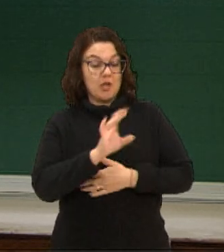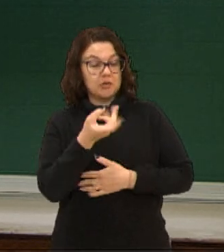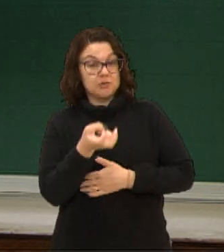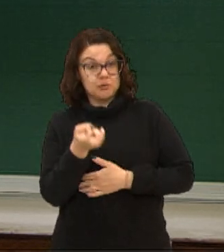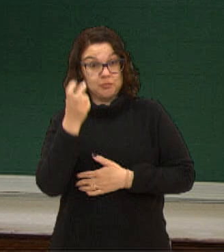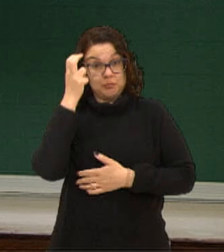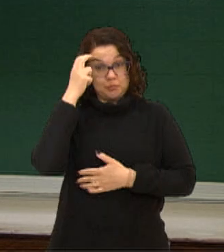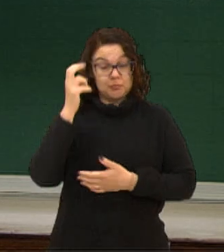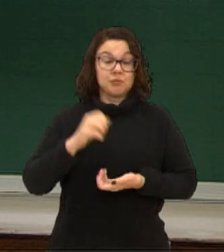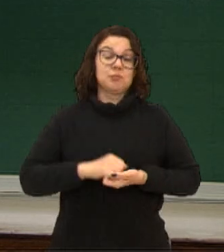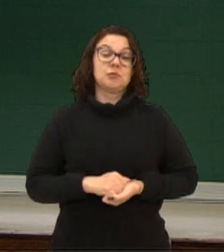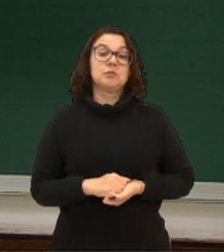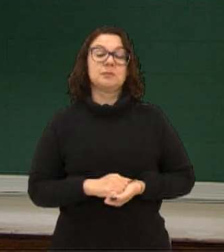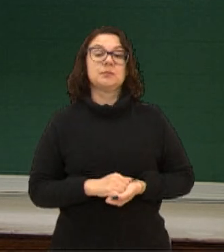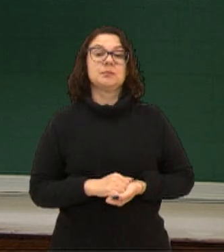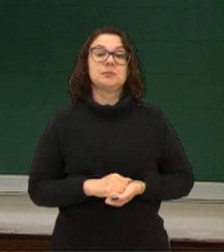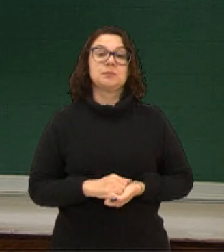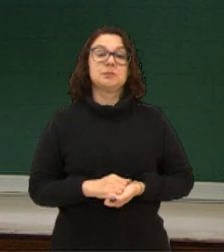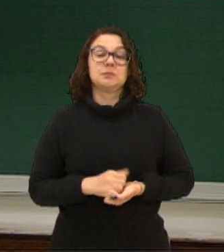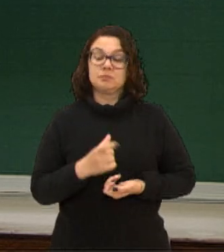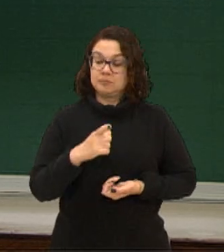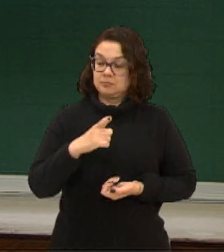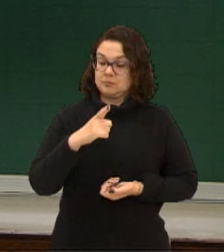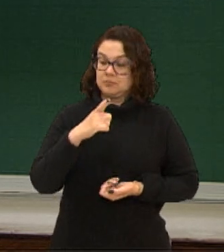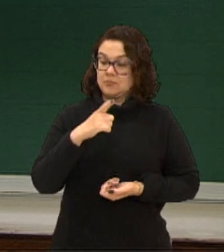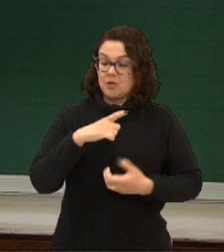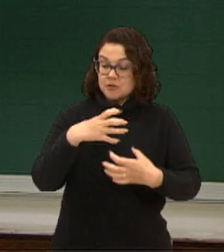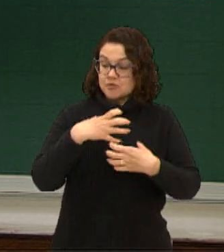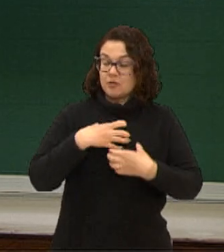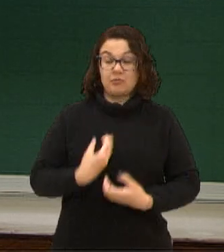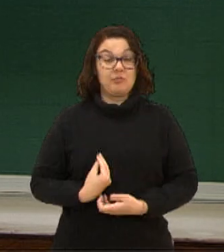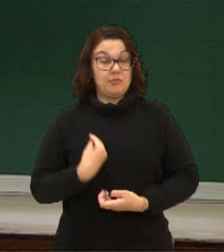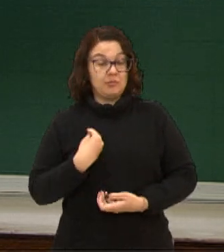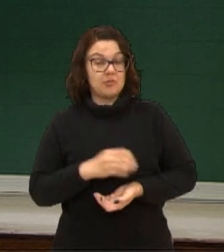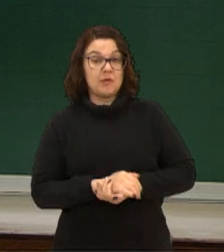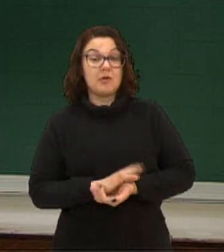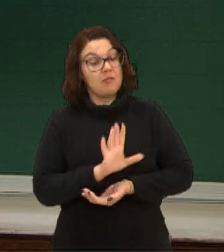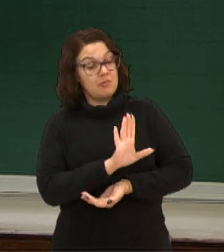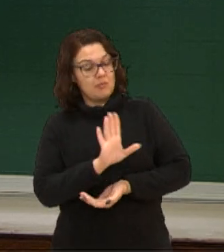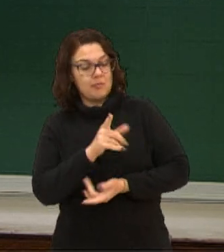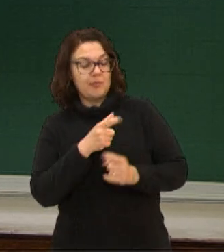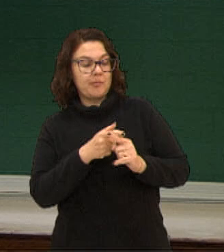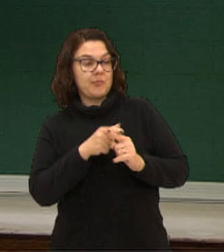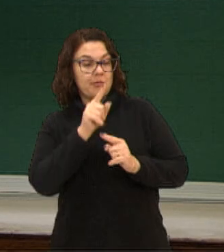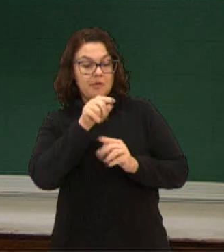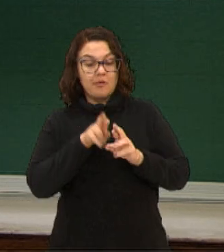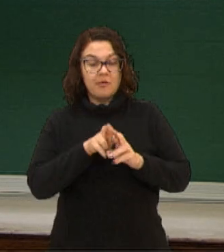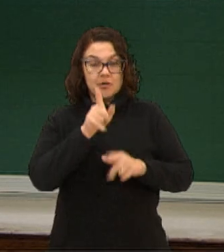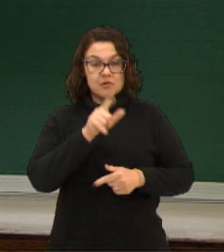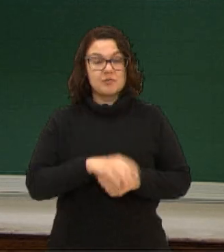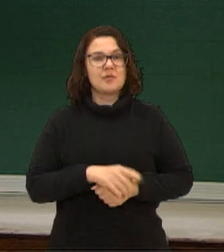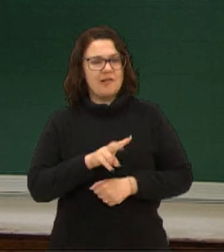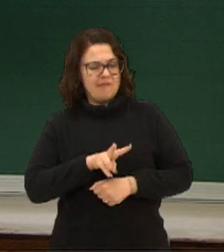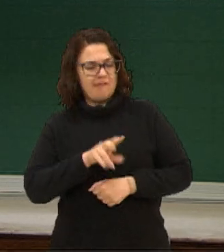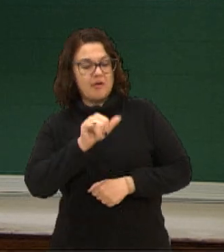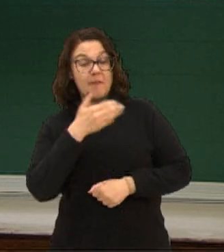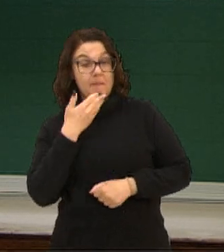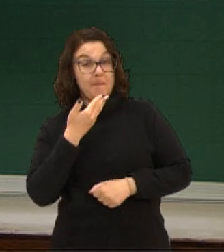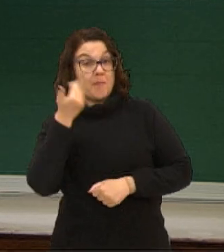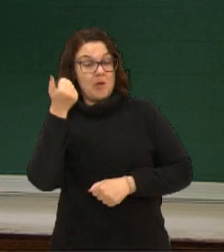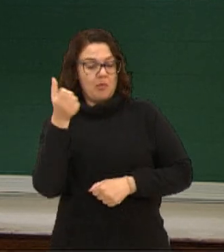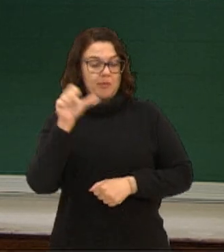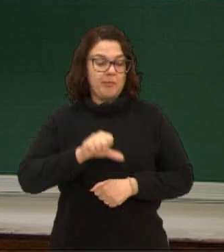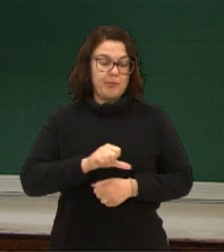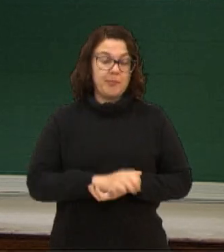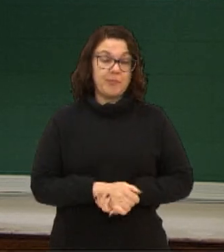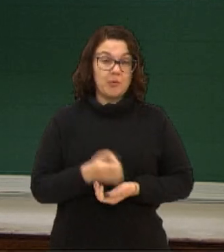tem a sua cultura, tem um modo de viver, e não é porque é diferente que vai ser melhor